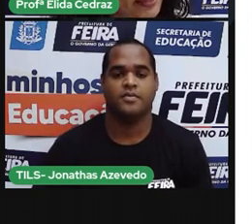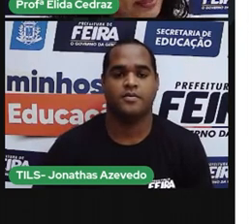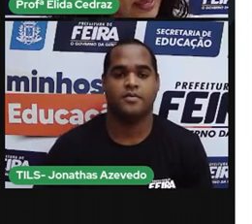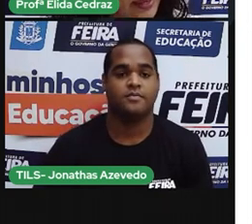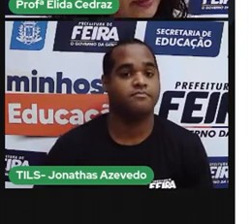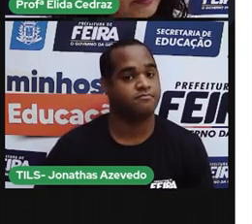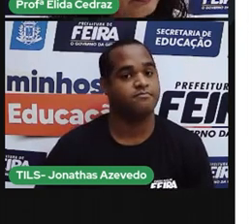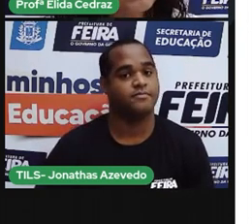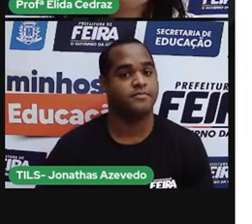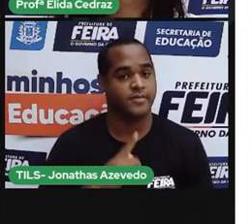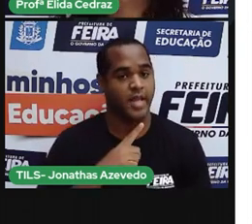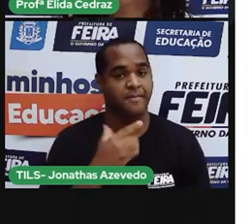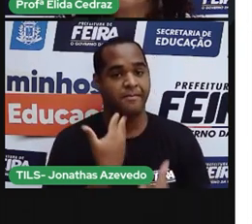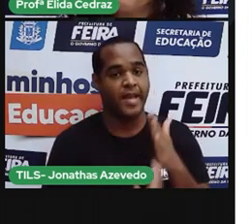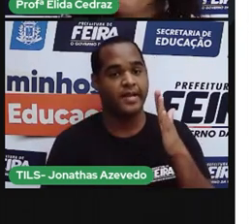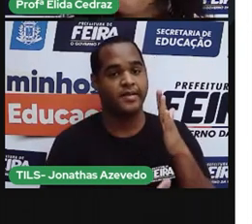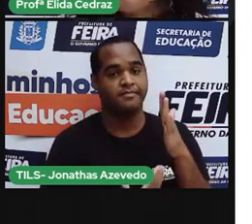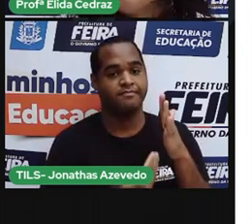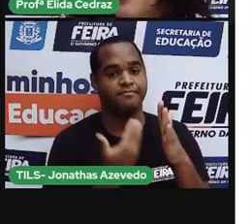Perder.